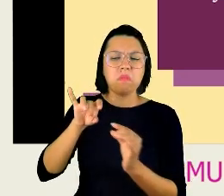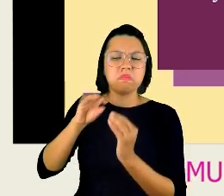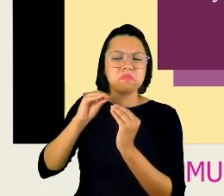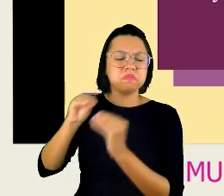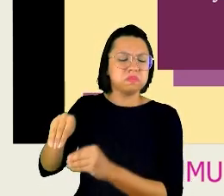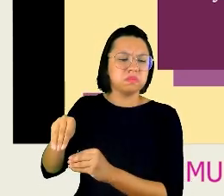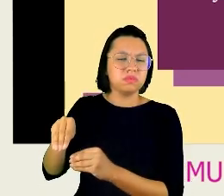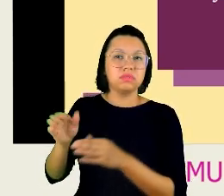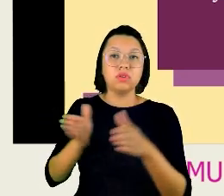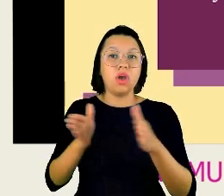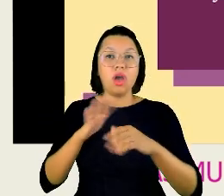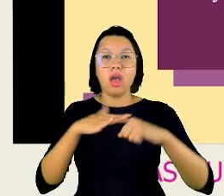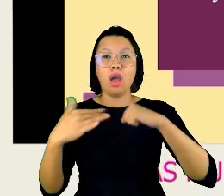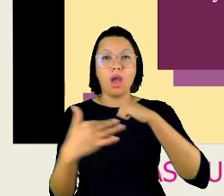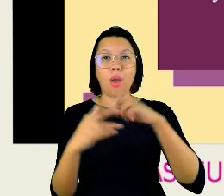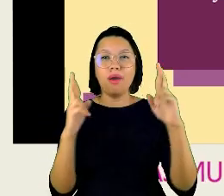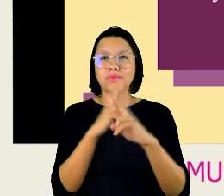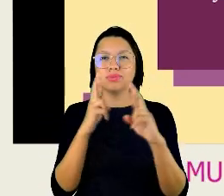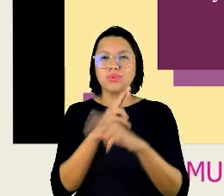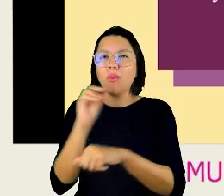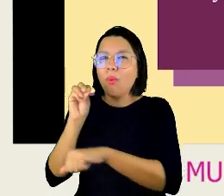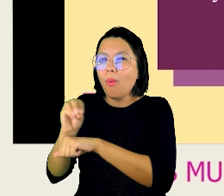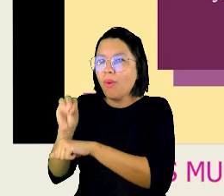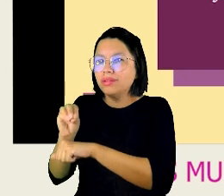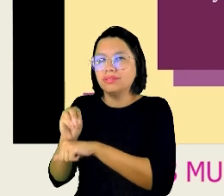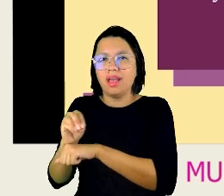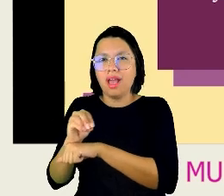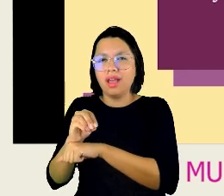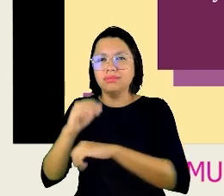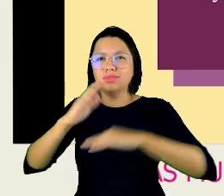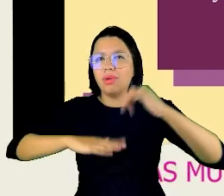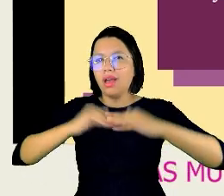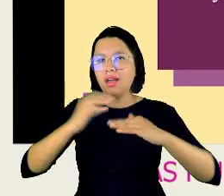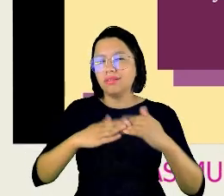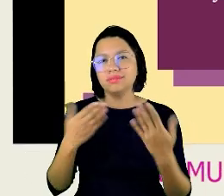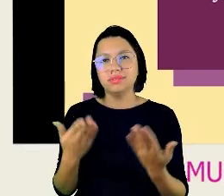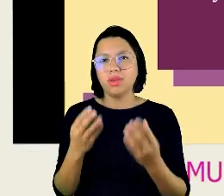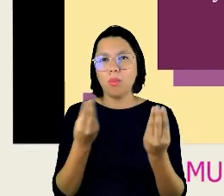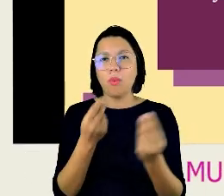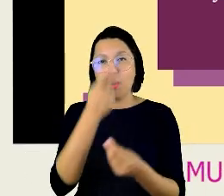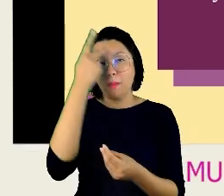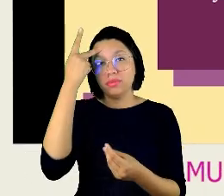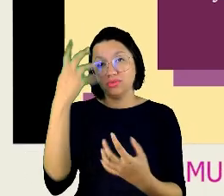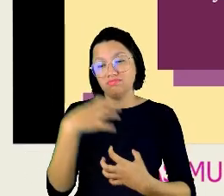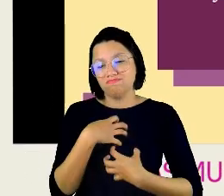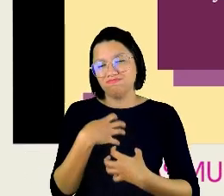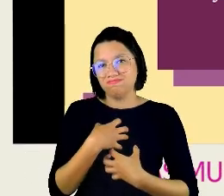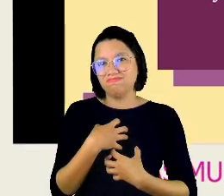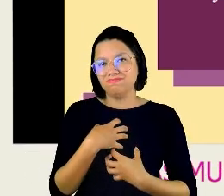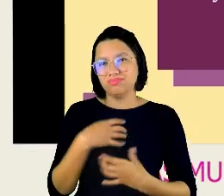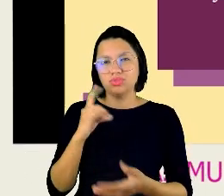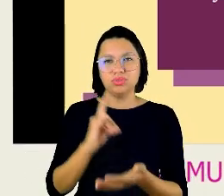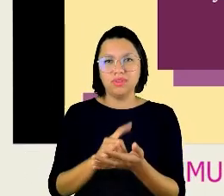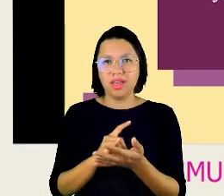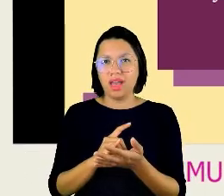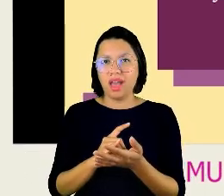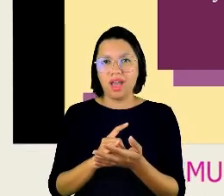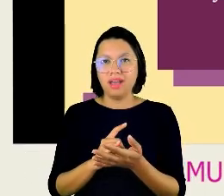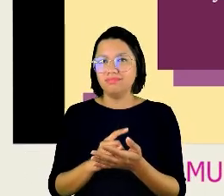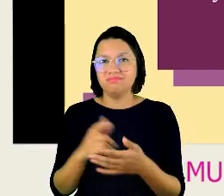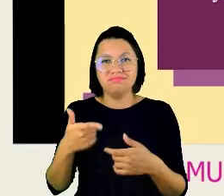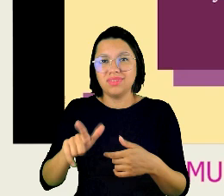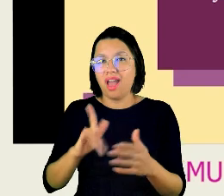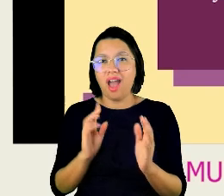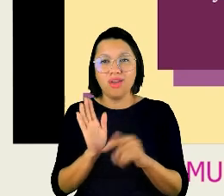a pandemia, no sentido de cuidado e de especificidades, então muitas pessoas se sentiram, de fato, muito